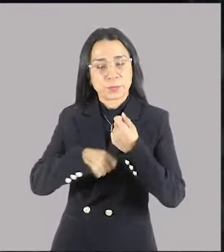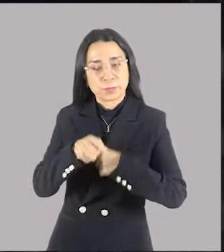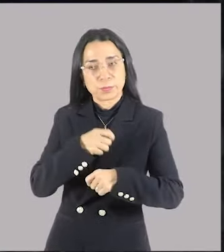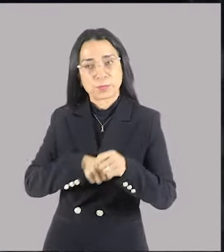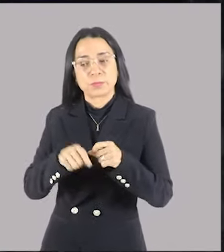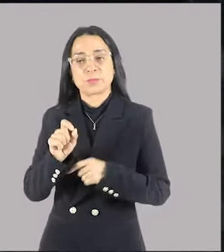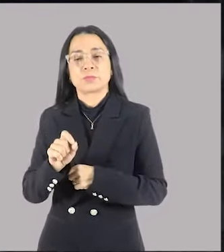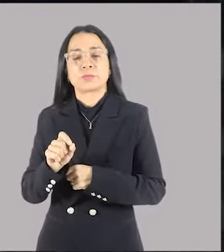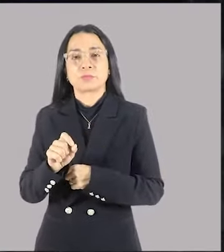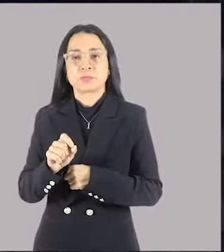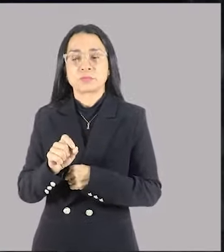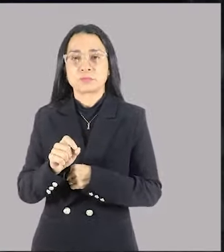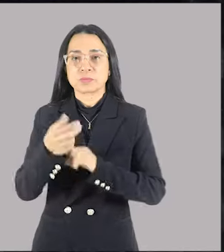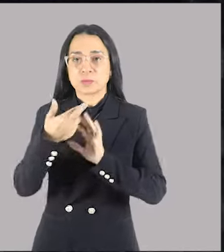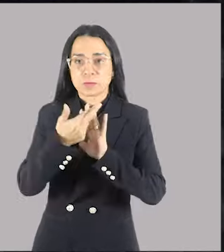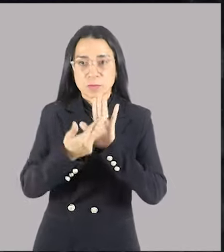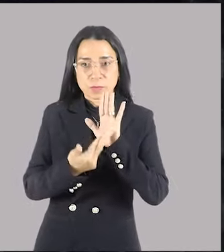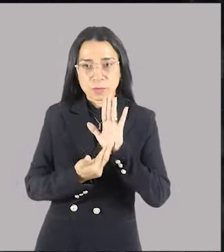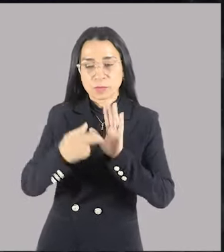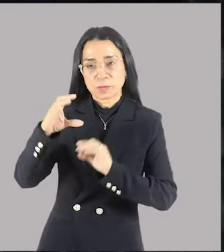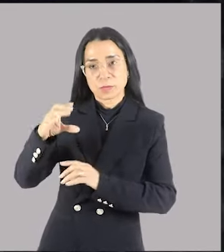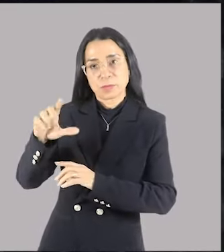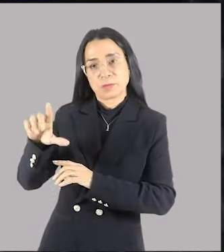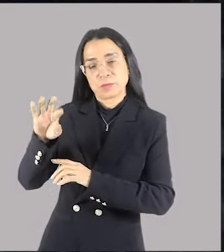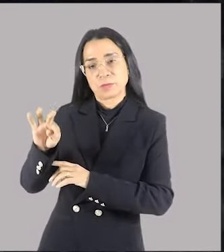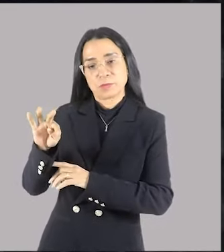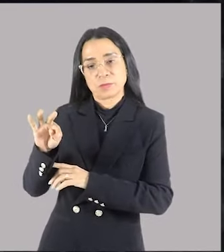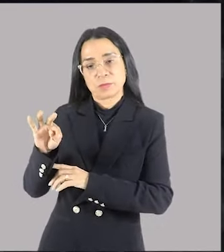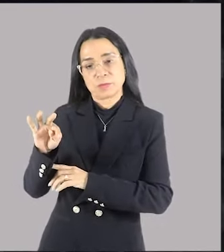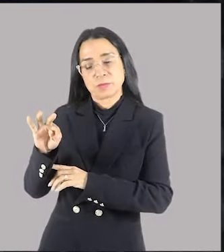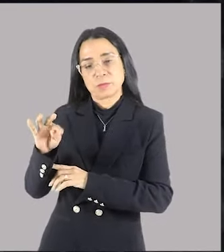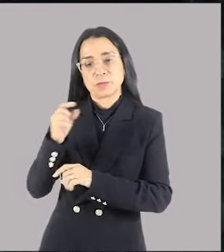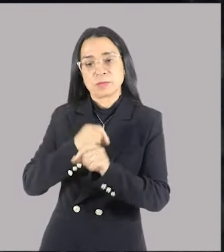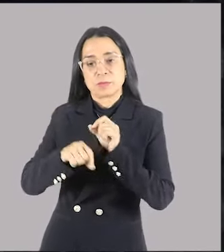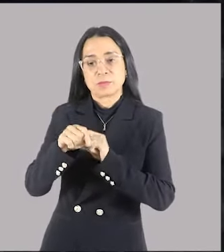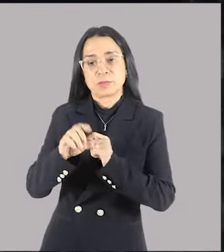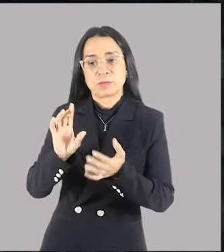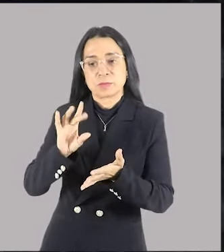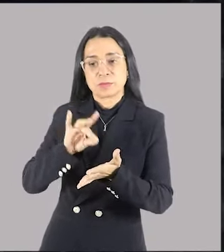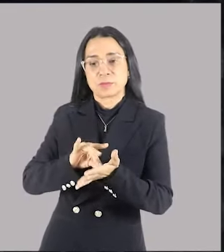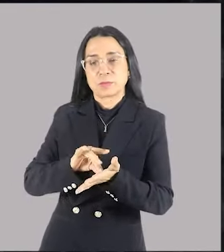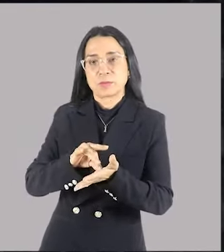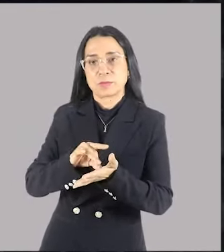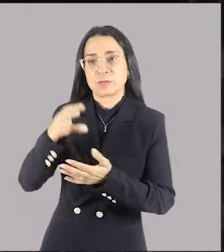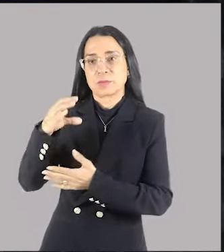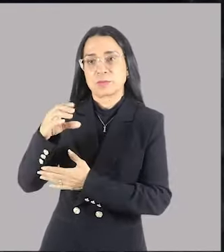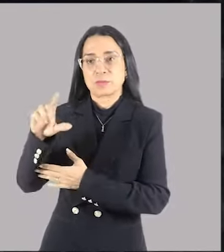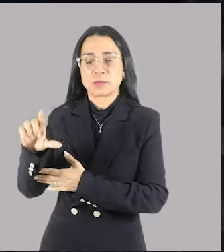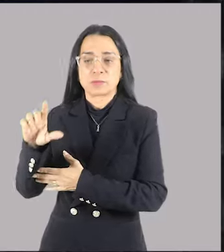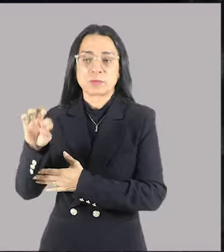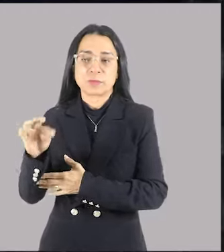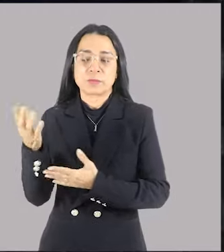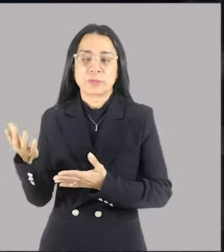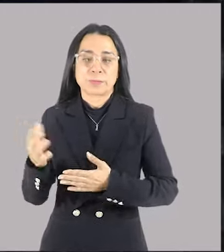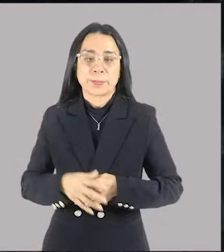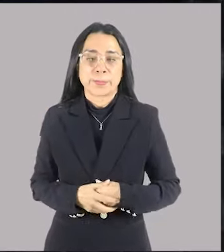uma portanto as regras da CLT as regras da consolidação das leis trabalhistas